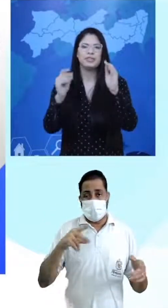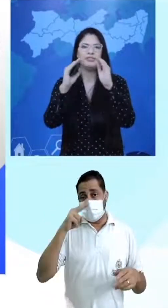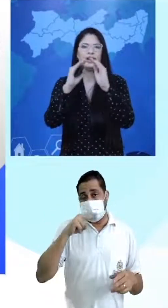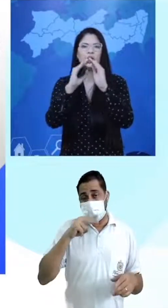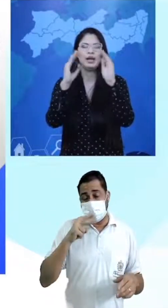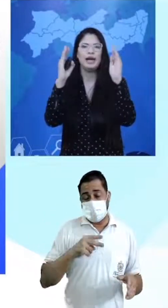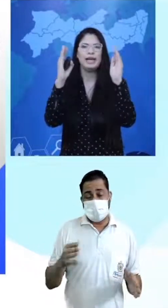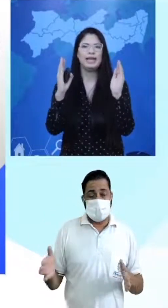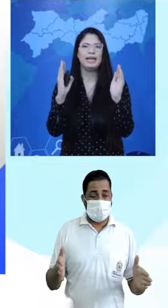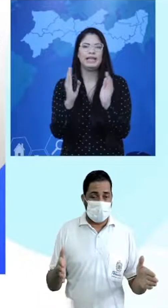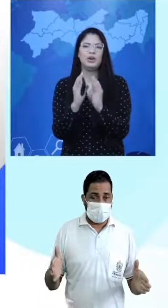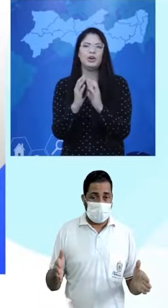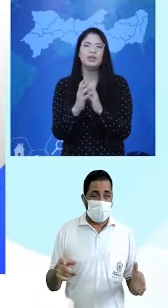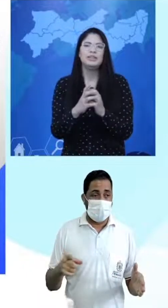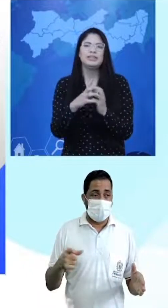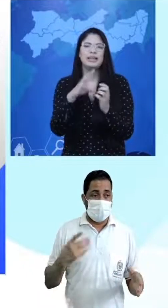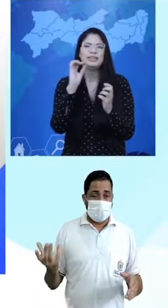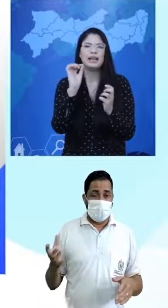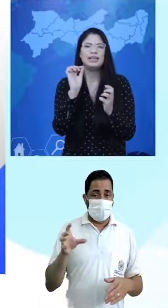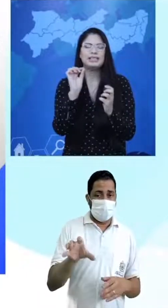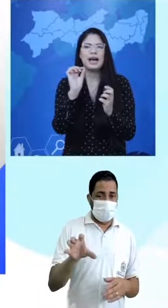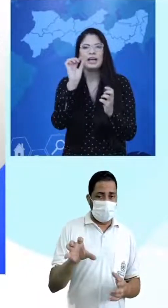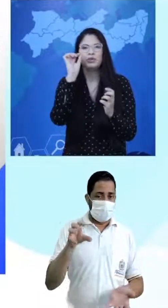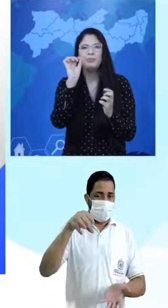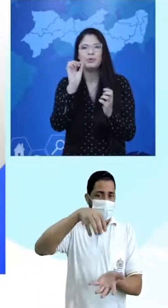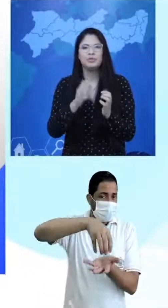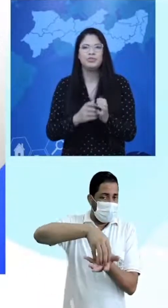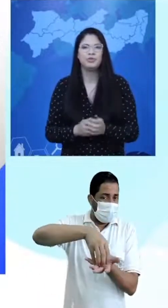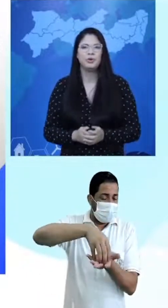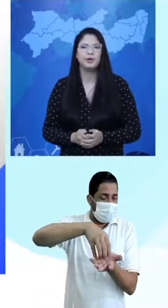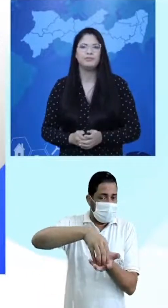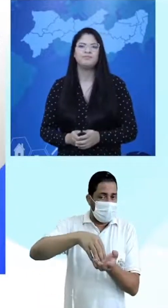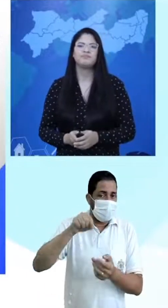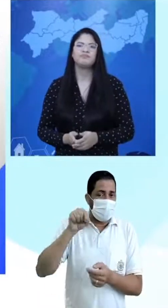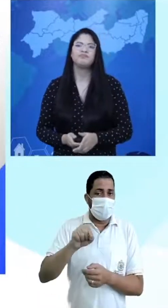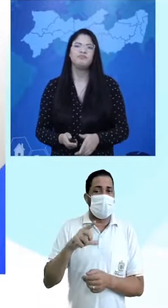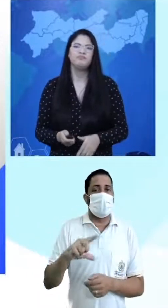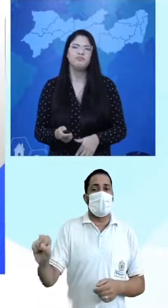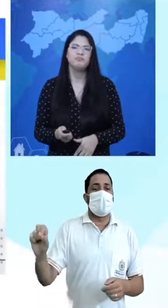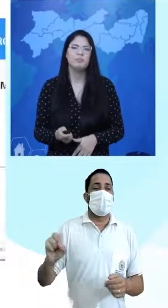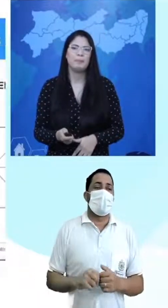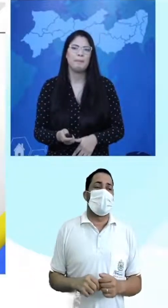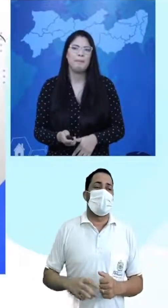você vai colocar ele ali, ó, centralizado no ponto de fuga.